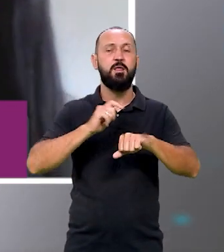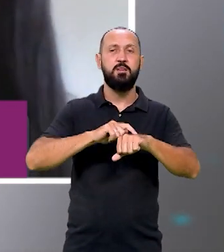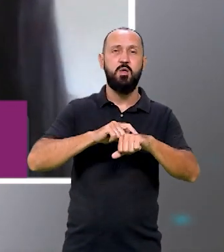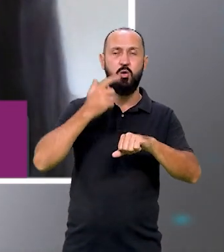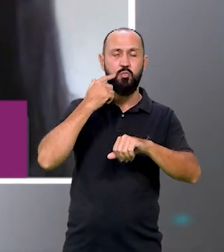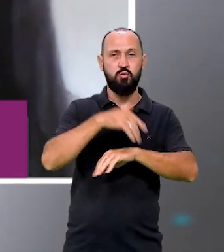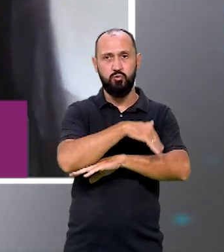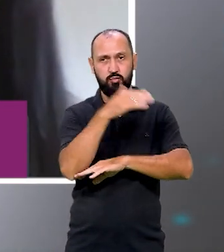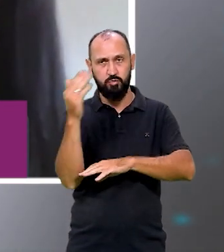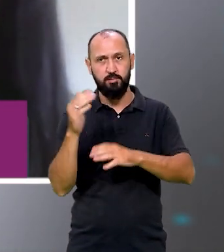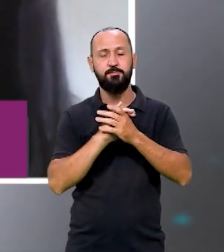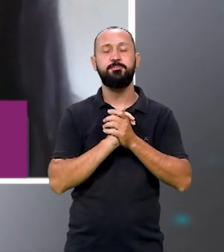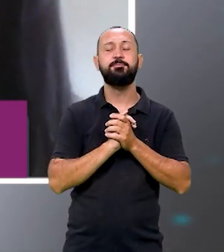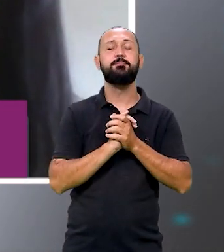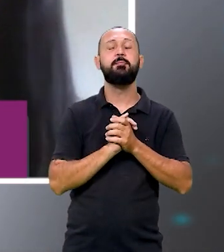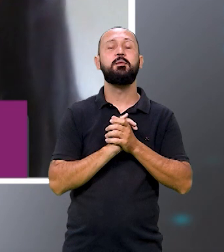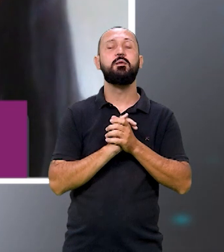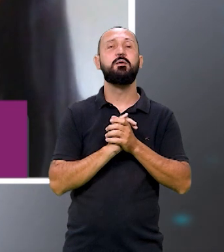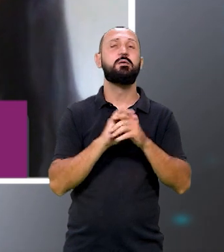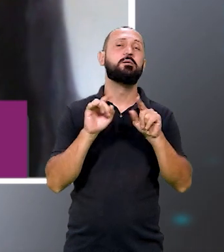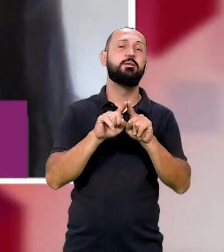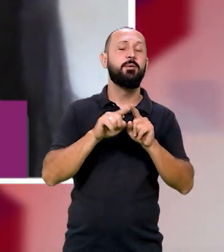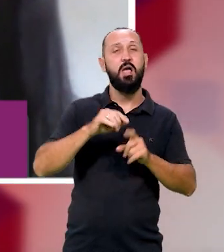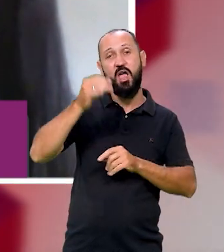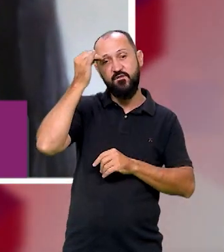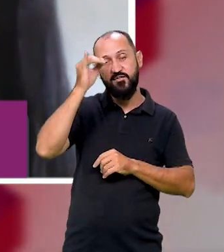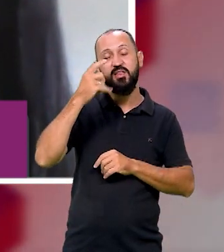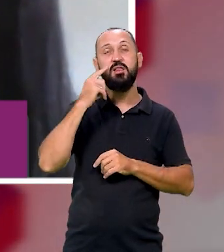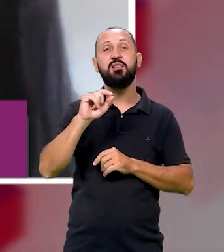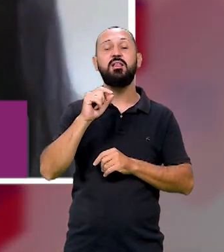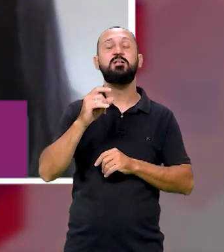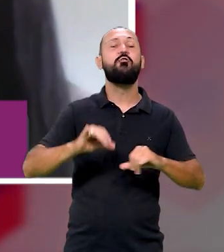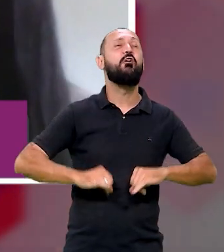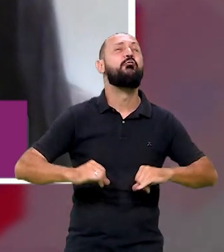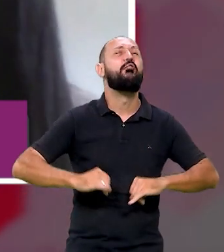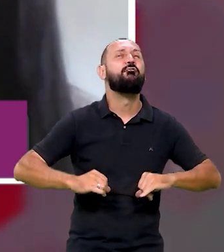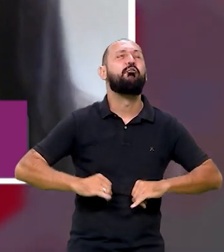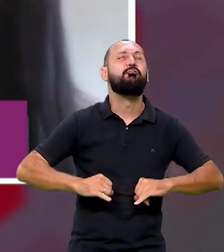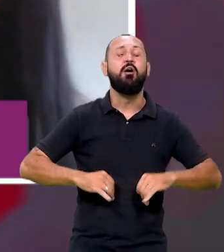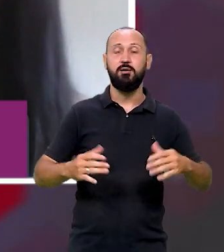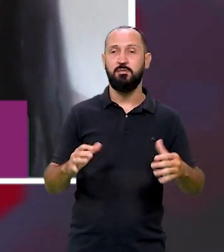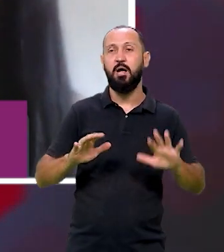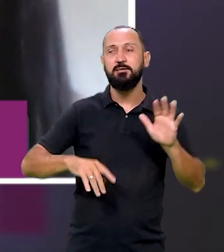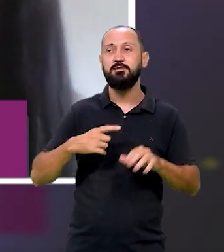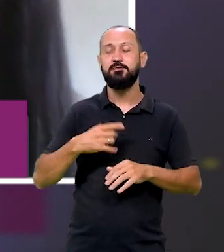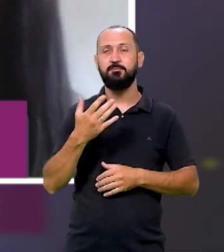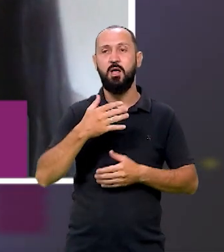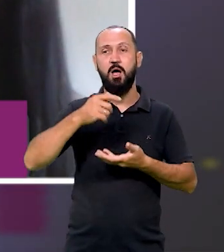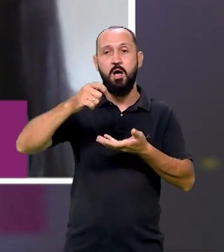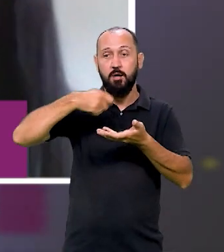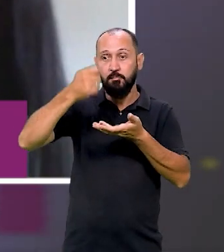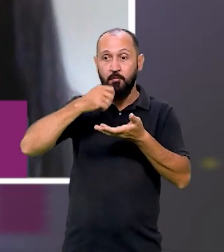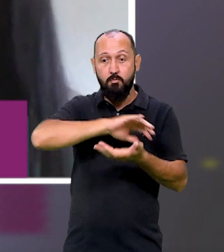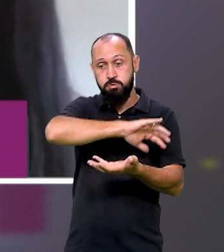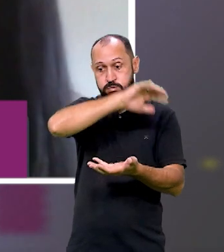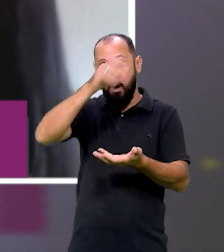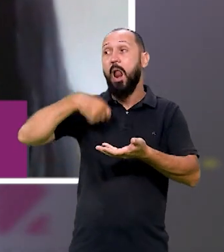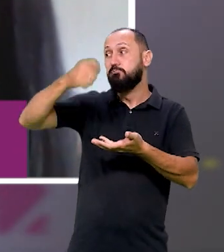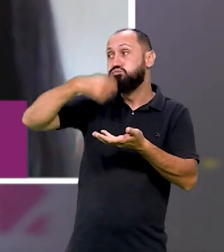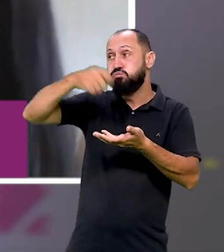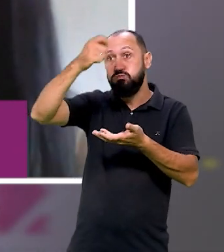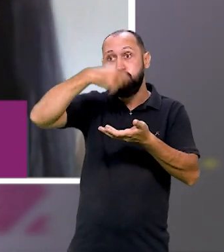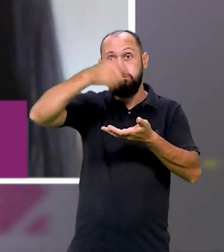equilíbrio, né, durante o dia. E também evitar ficar com muita fome, né? Normalmente a gente tem tendência a comer muito